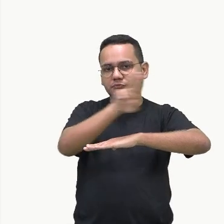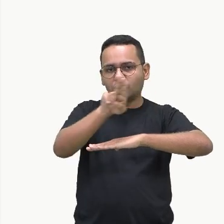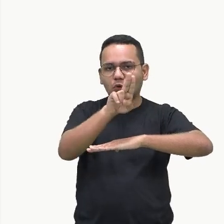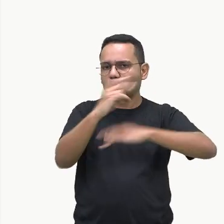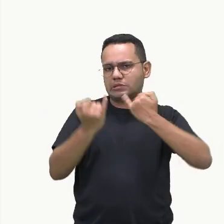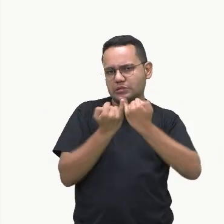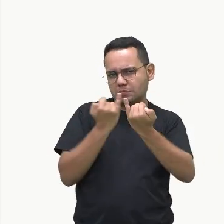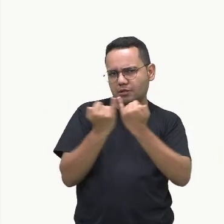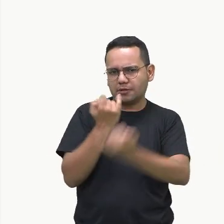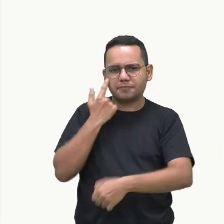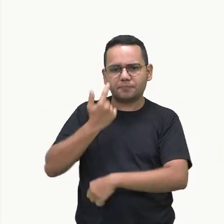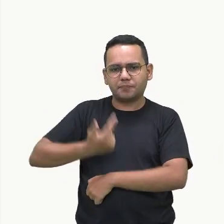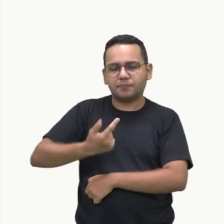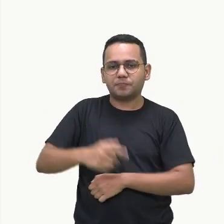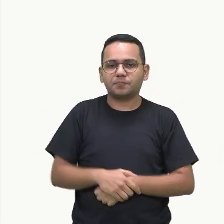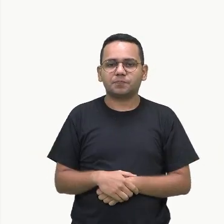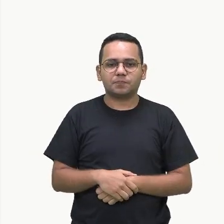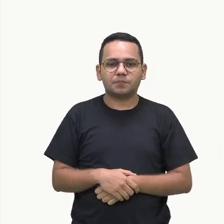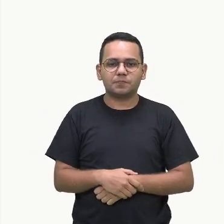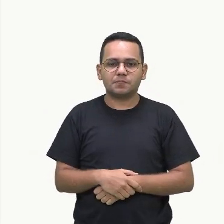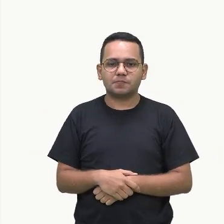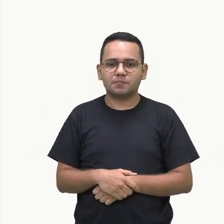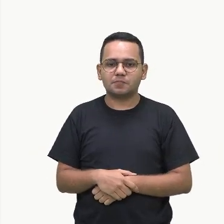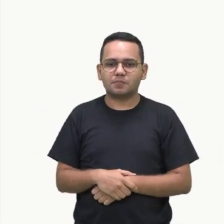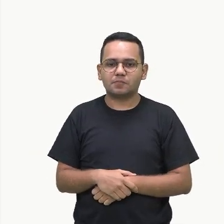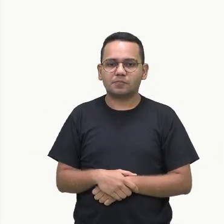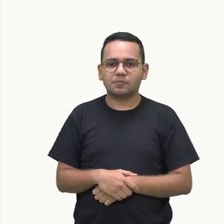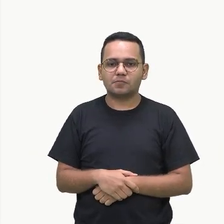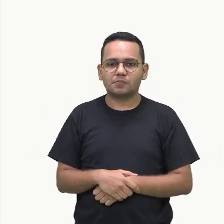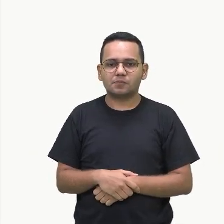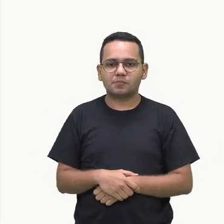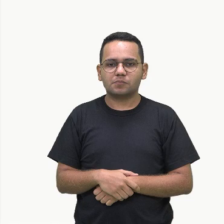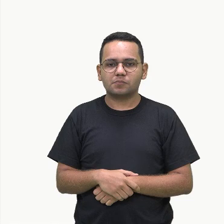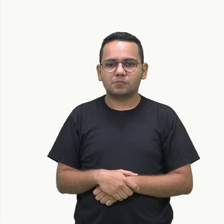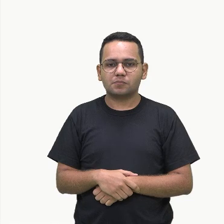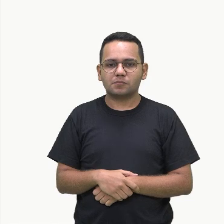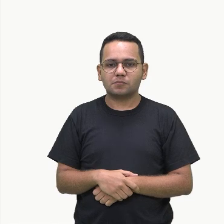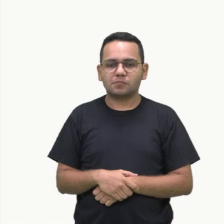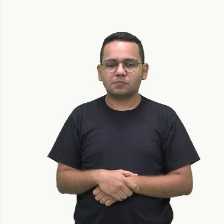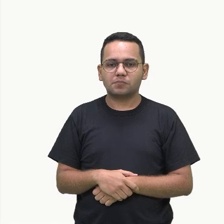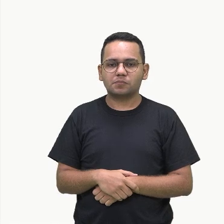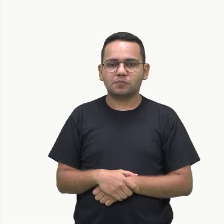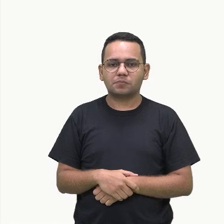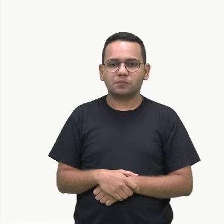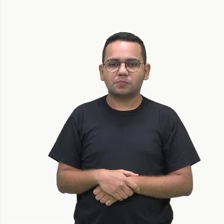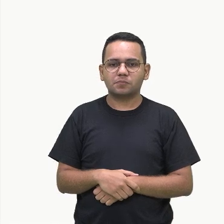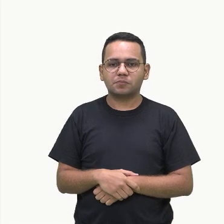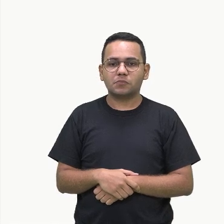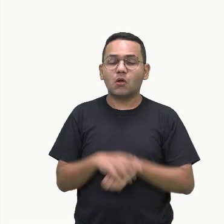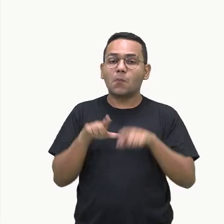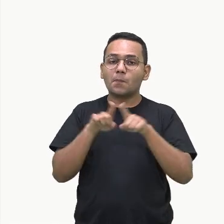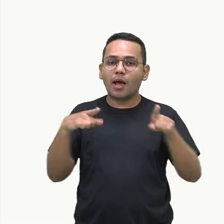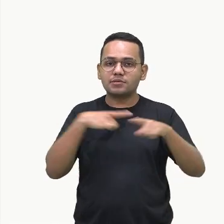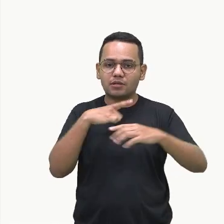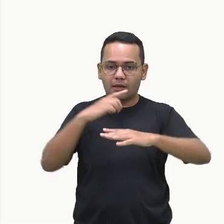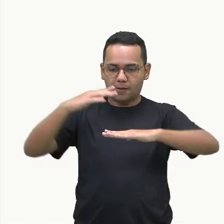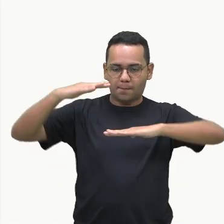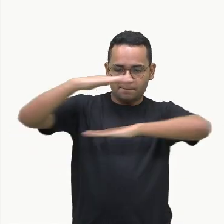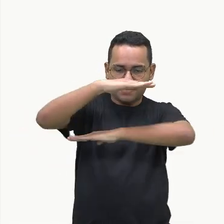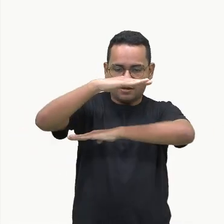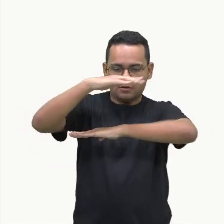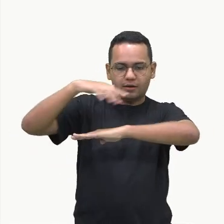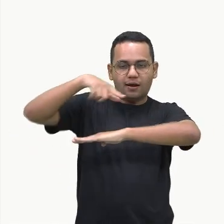região externa. E essa região que se compreende ali entre as duas retas